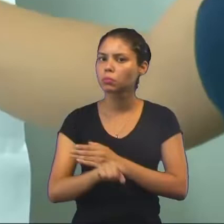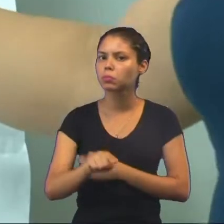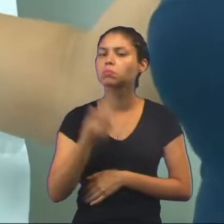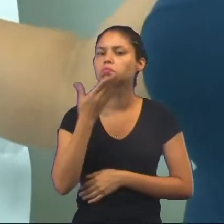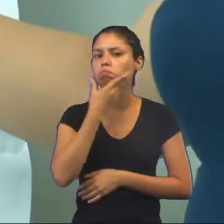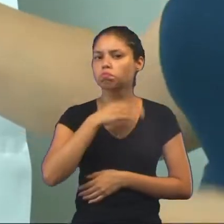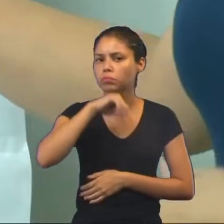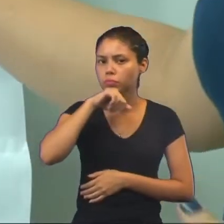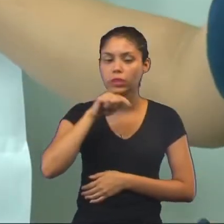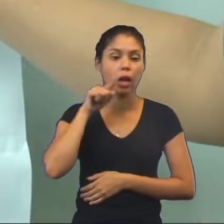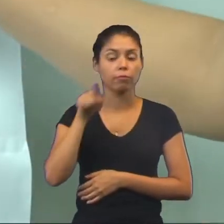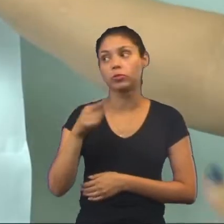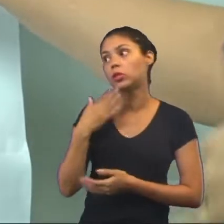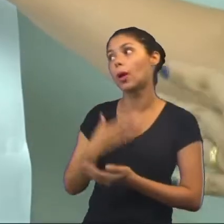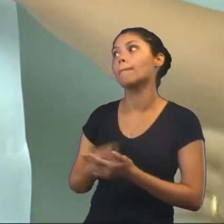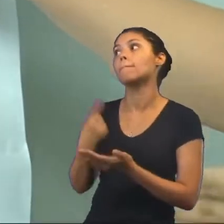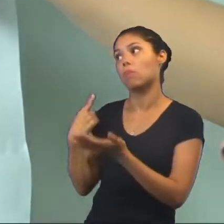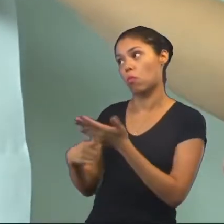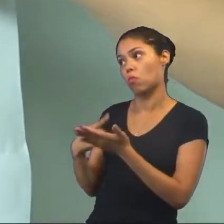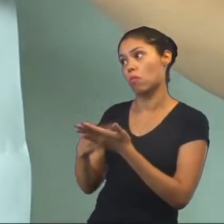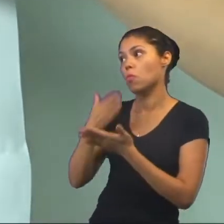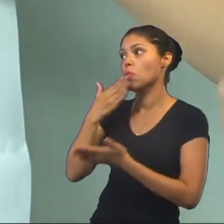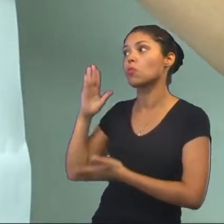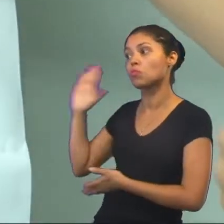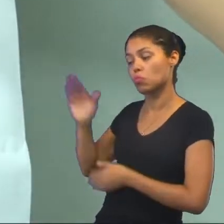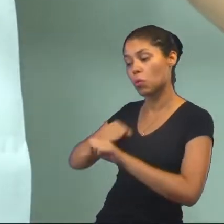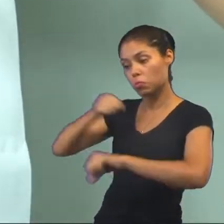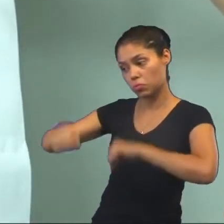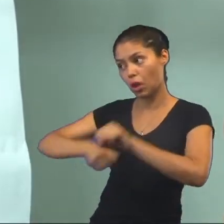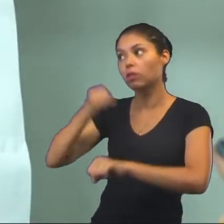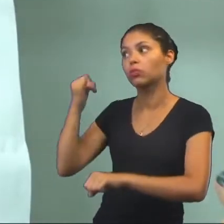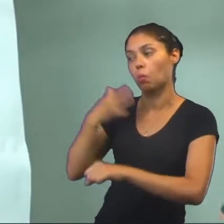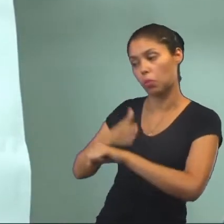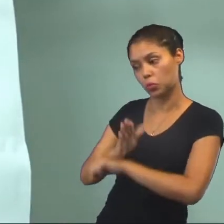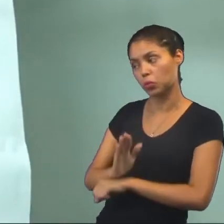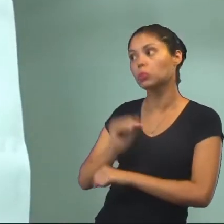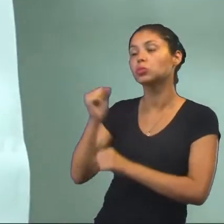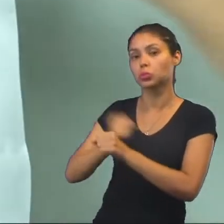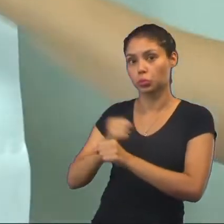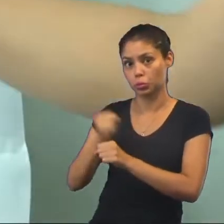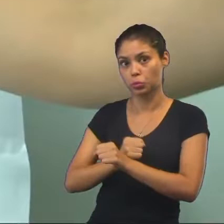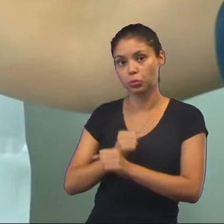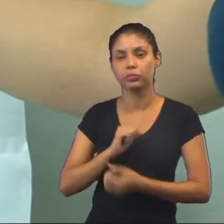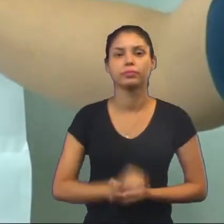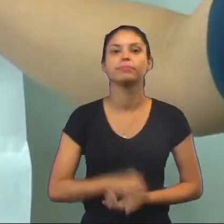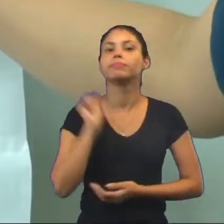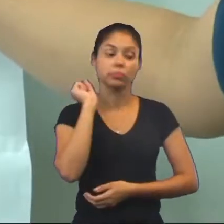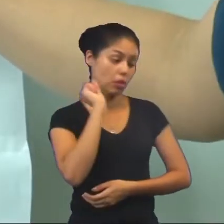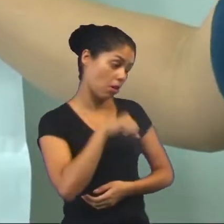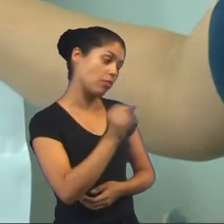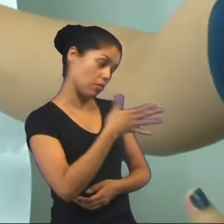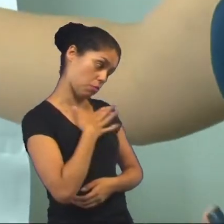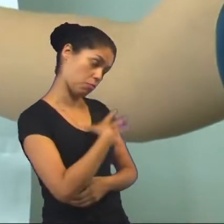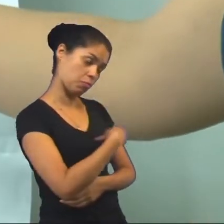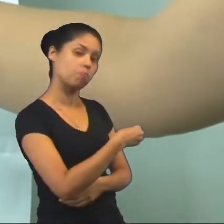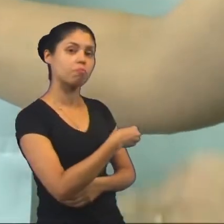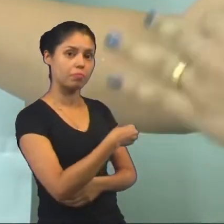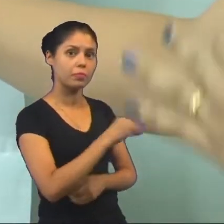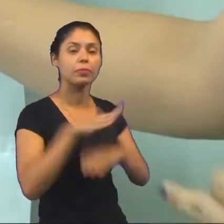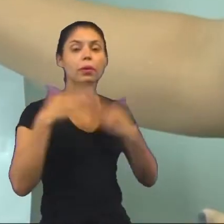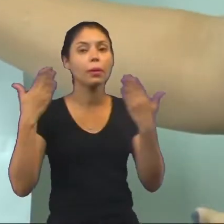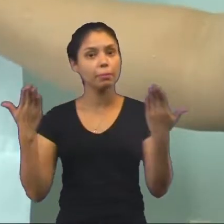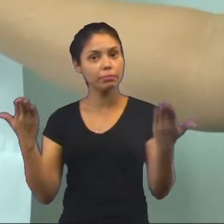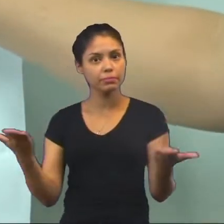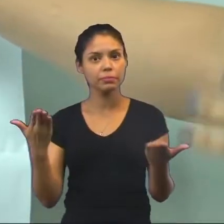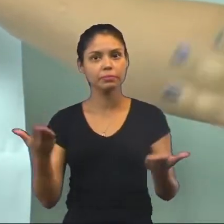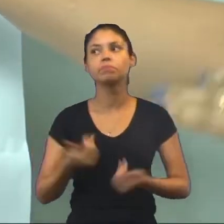pai. Você não me prometeu uma bicicleta se eu passasse de ano? Sim, meu filho. Então,